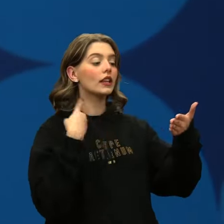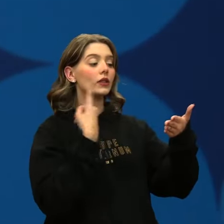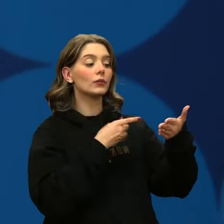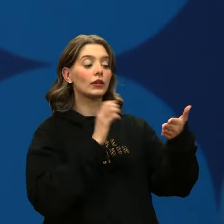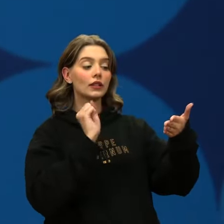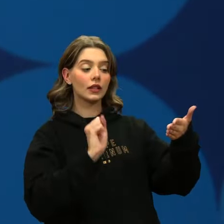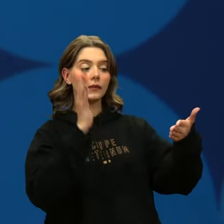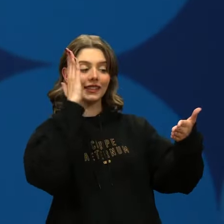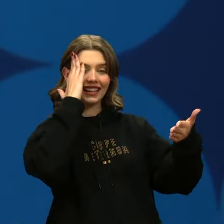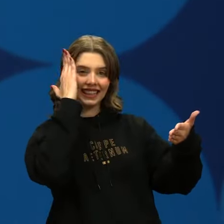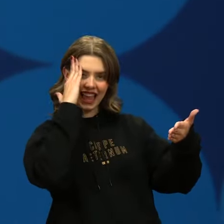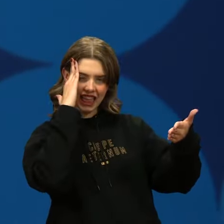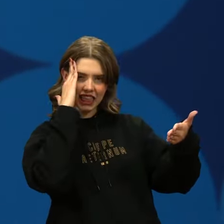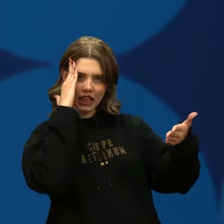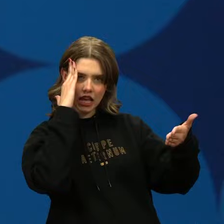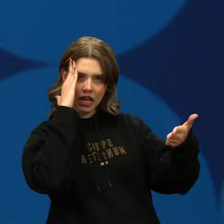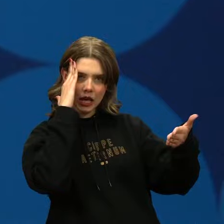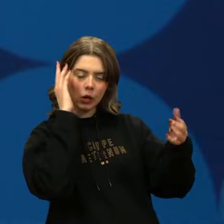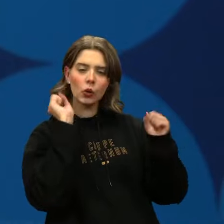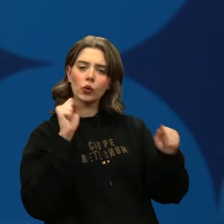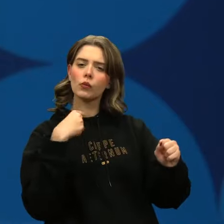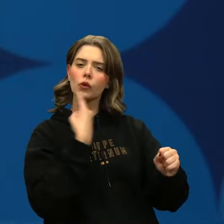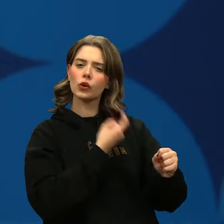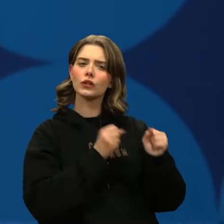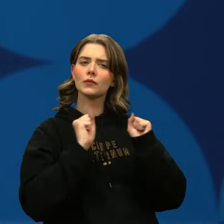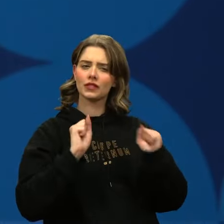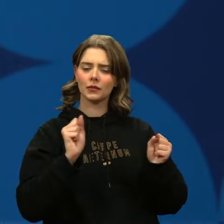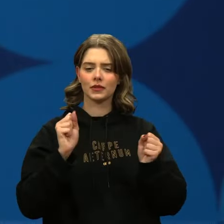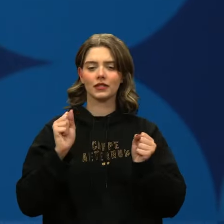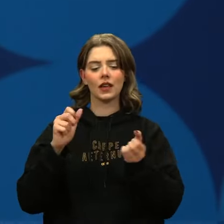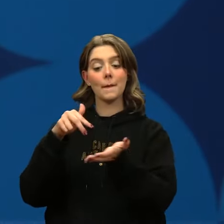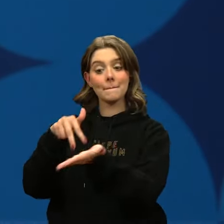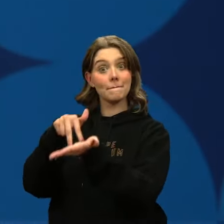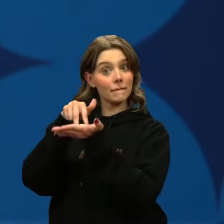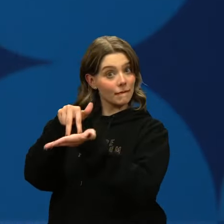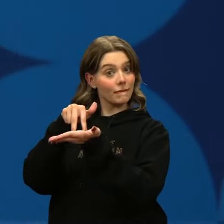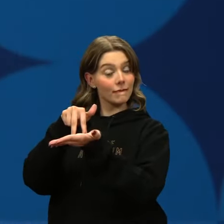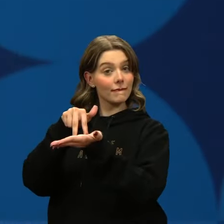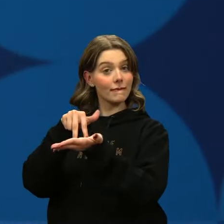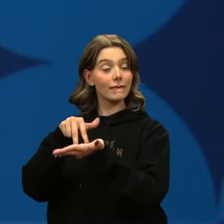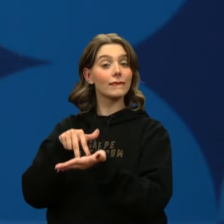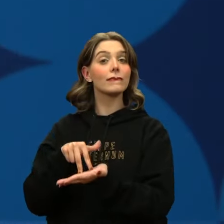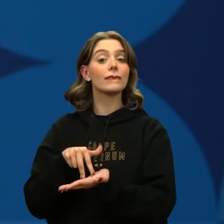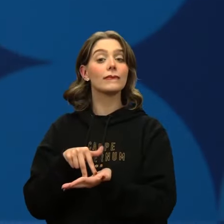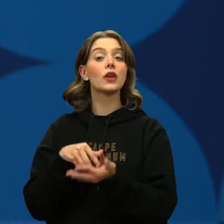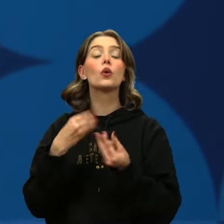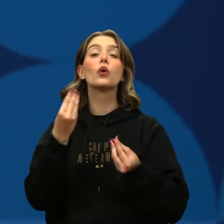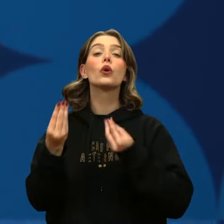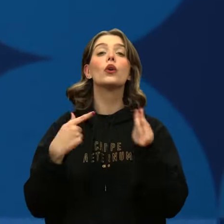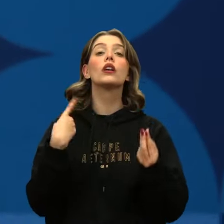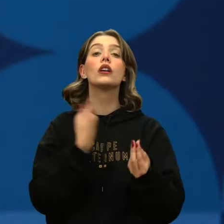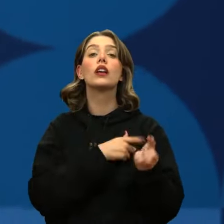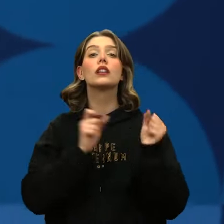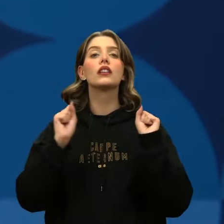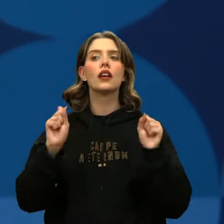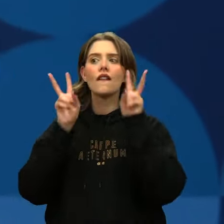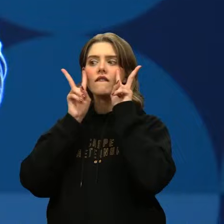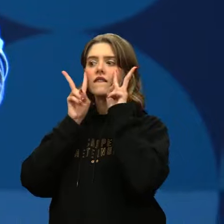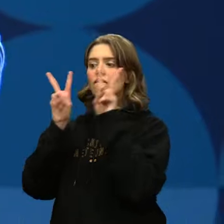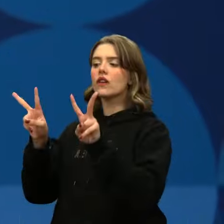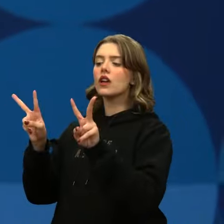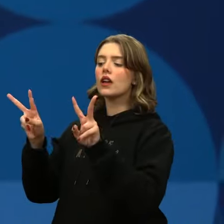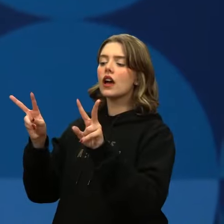como que nós podemos ser inabaláveis no meio dos tremores da vida. E como a gente pode, na realidade, ver as